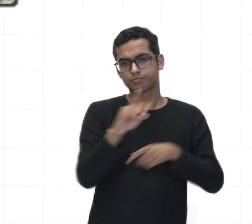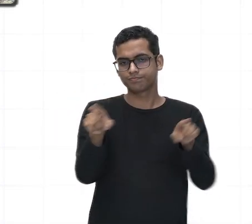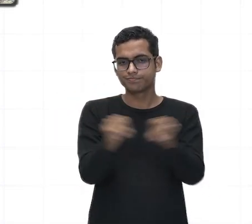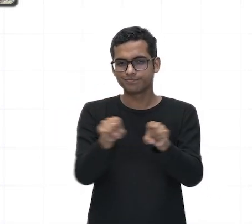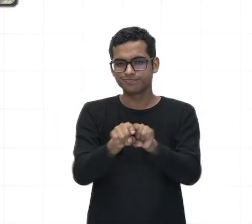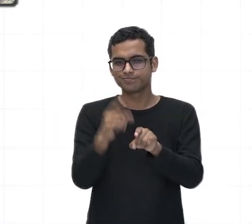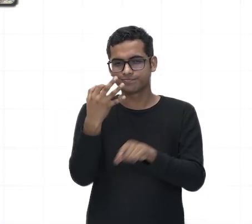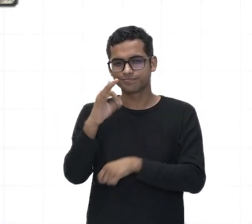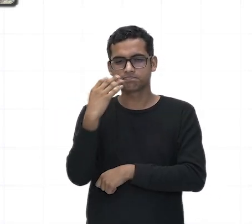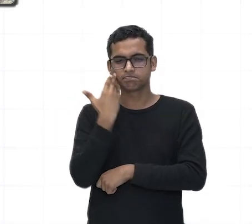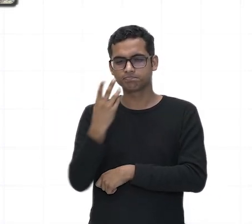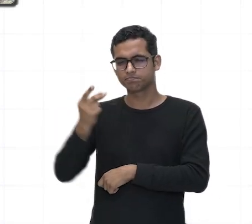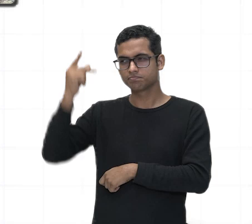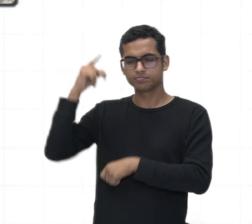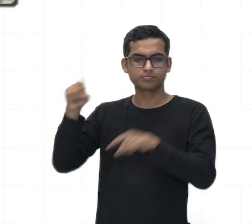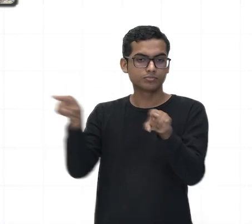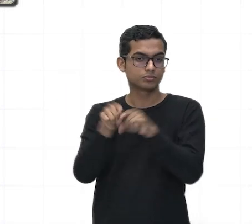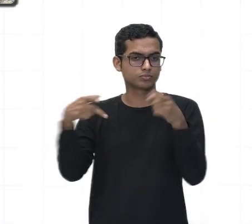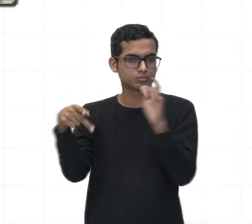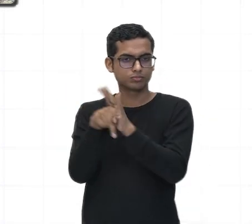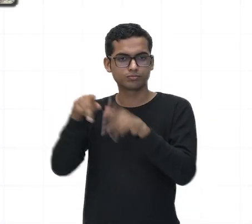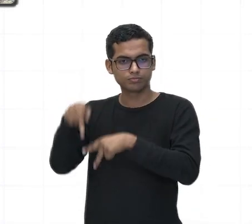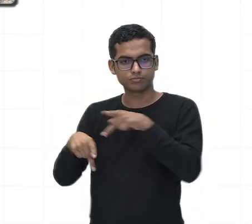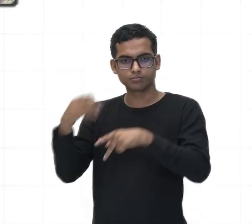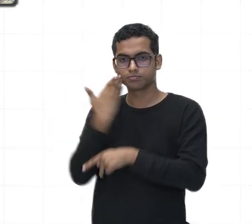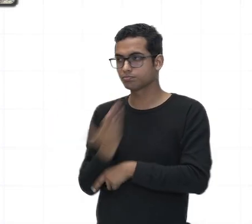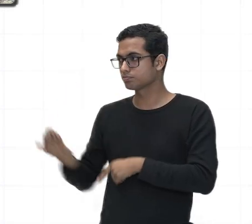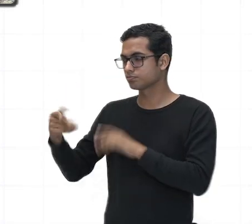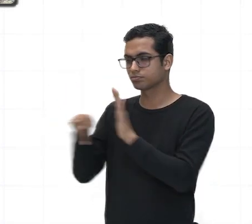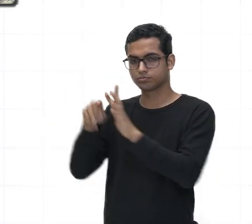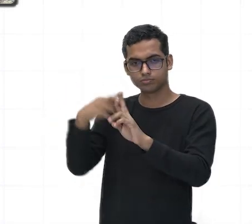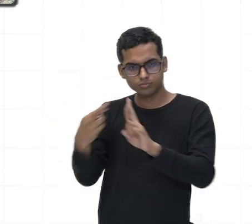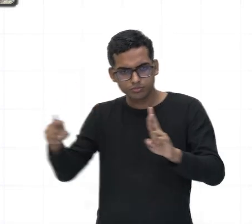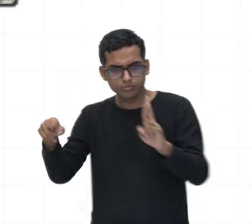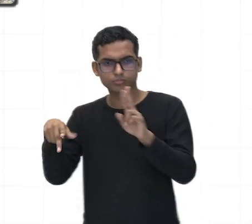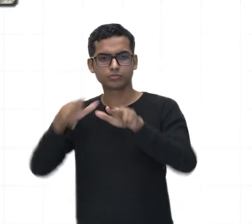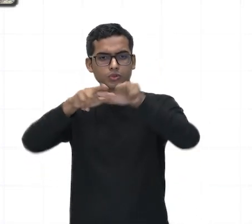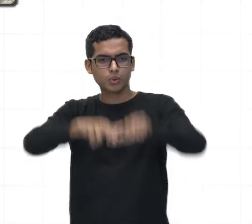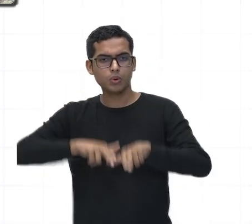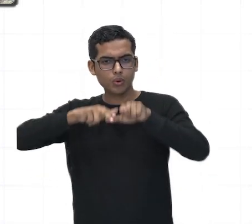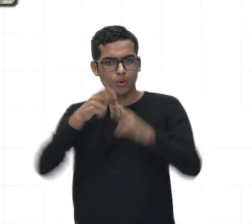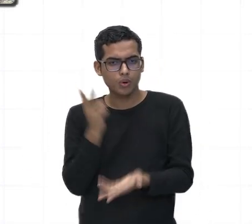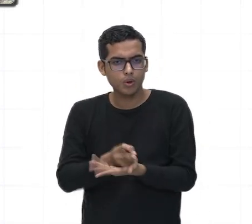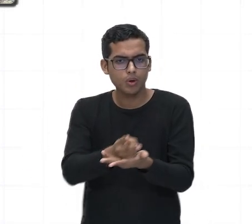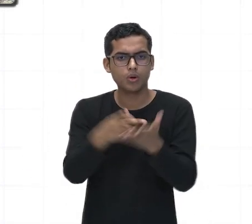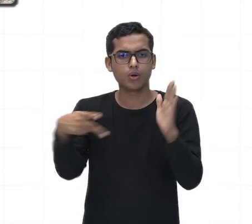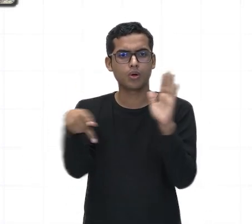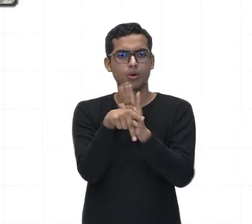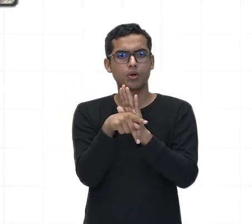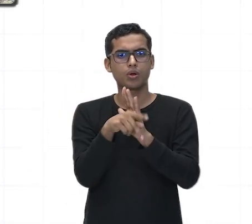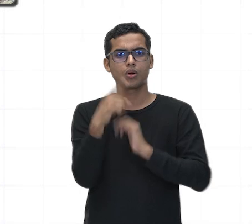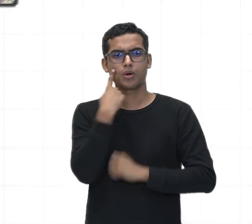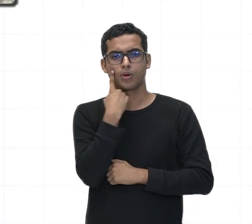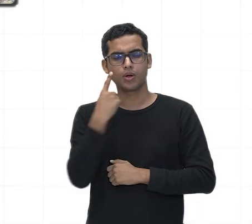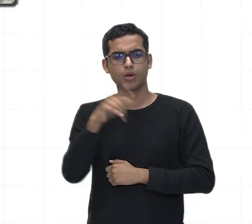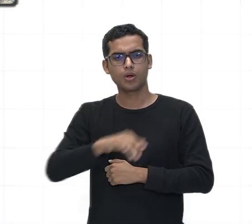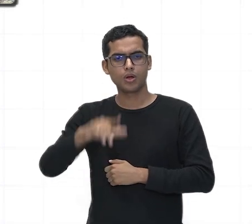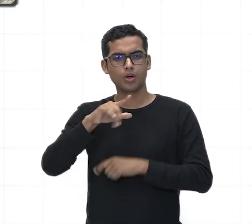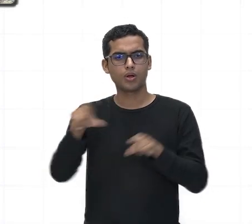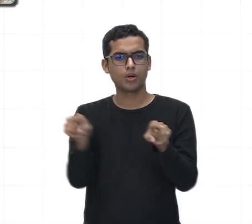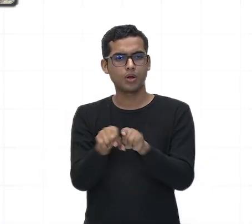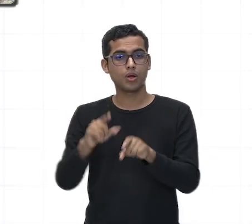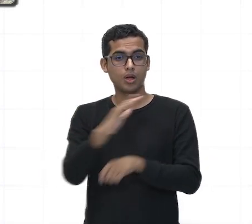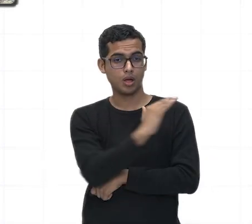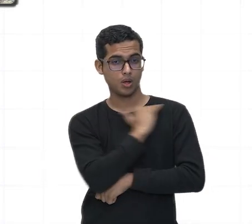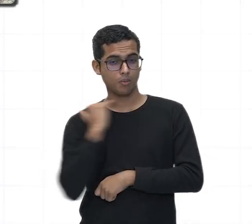morte fisiológica, a vida continua por meio do ori. O ori para o candomblé é a força vital